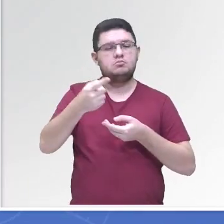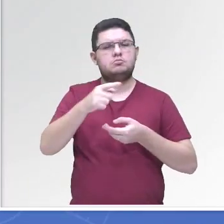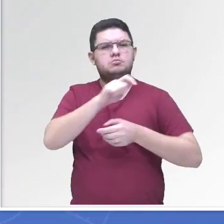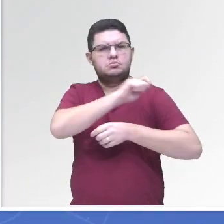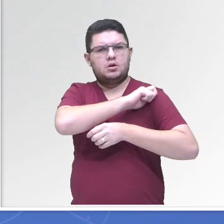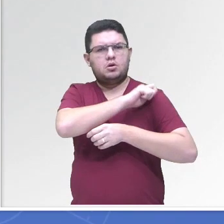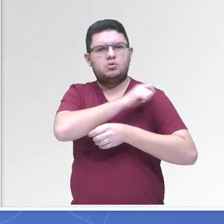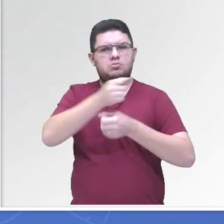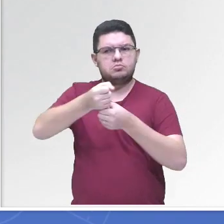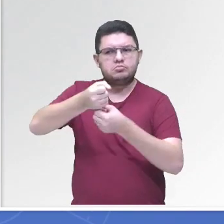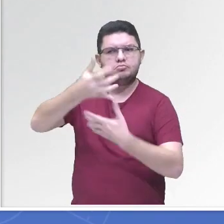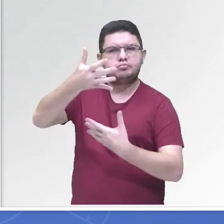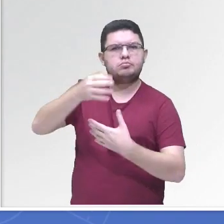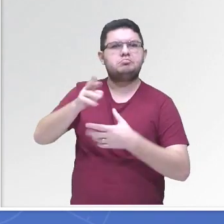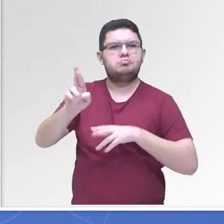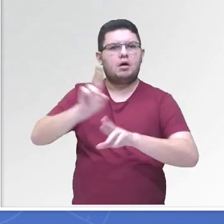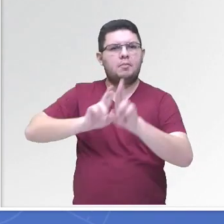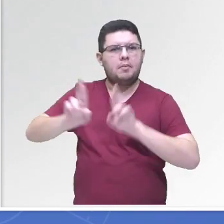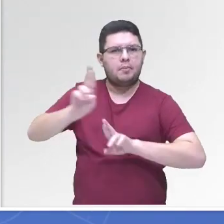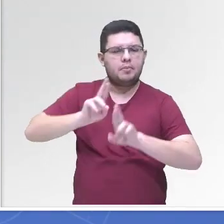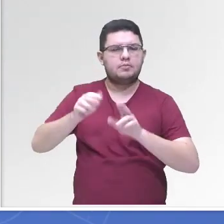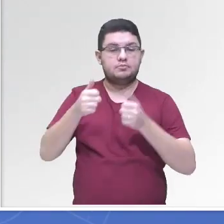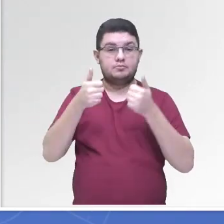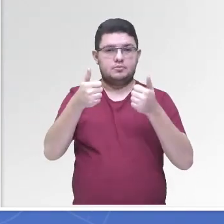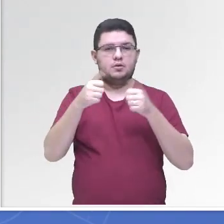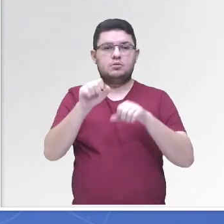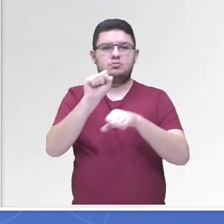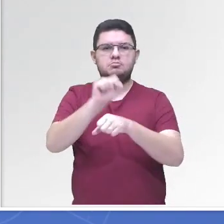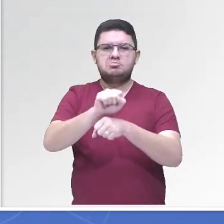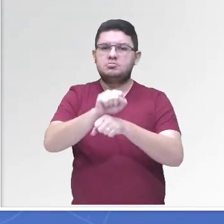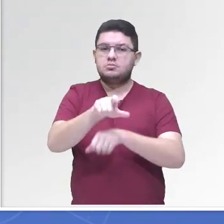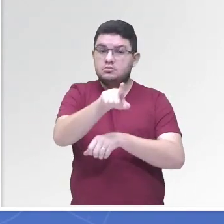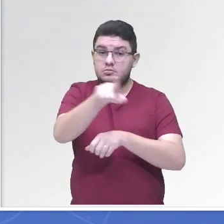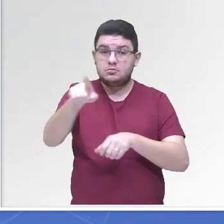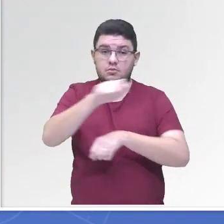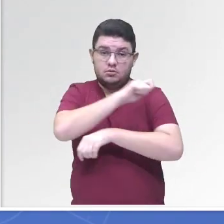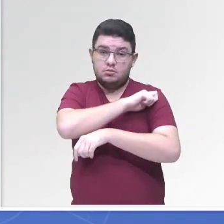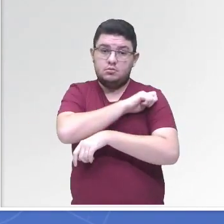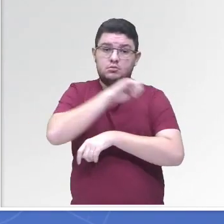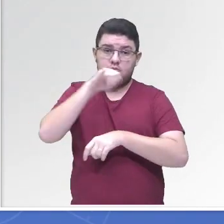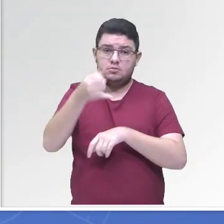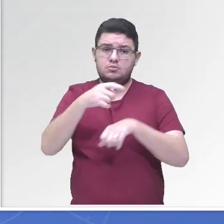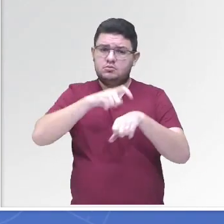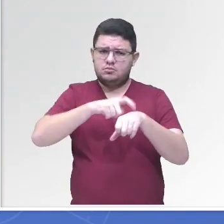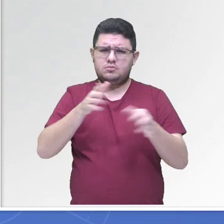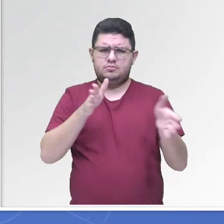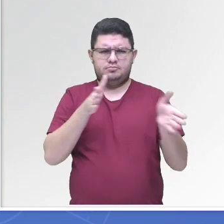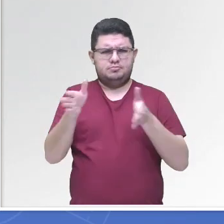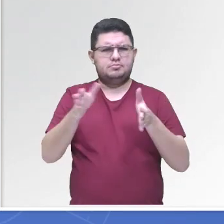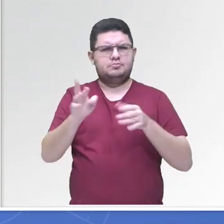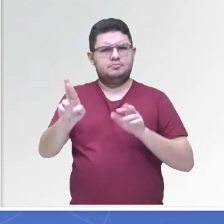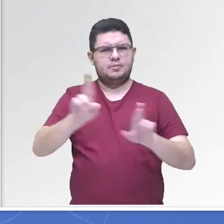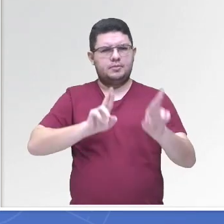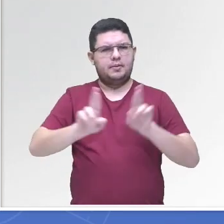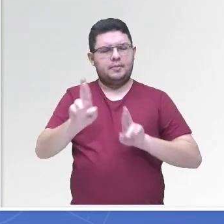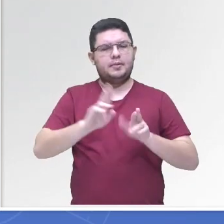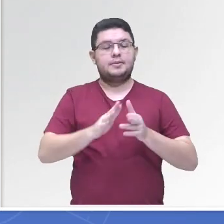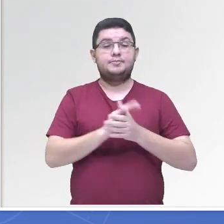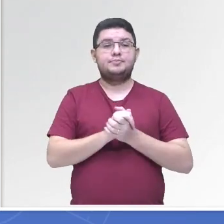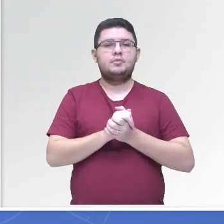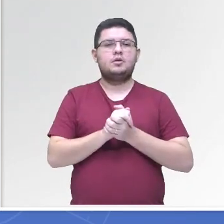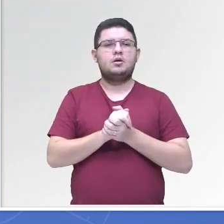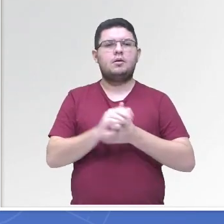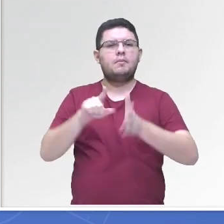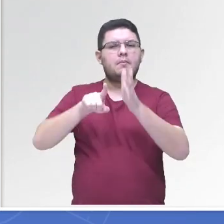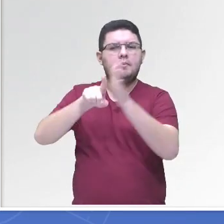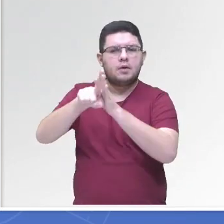mais interatividade aí de vocês, tá bom? Vamos participar, esse é o momento de participar. E as questões foram bem fáceis, eram,